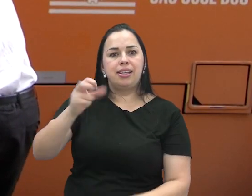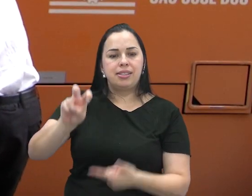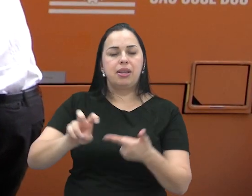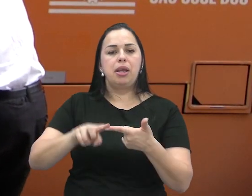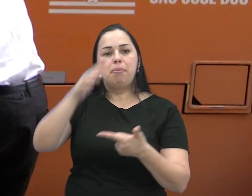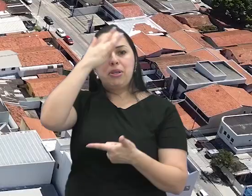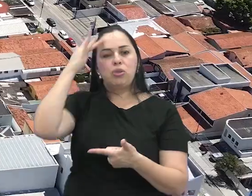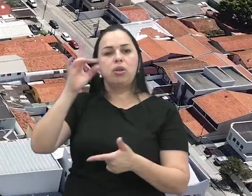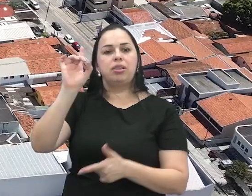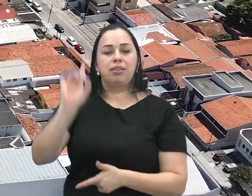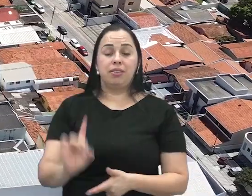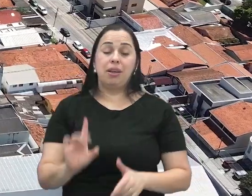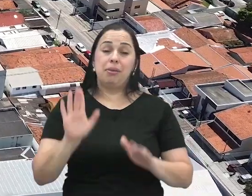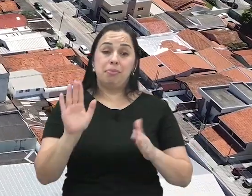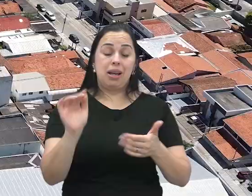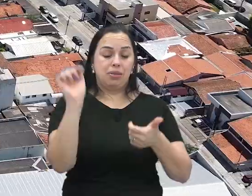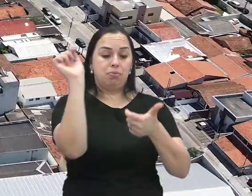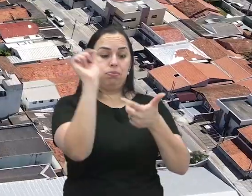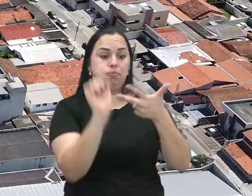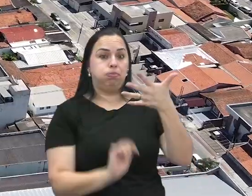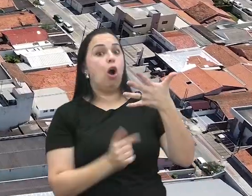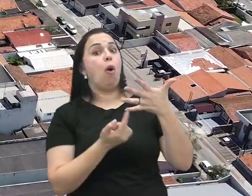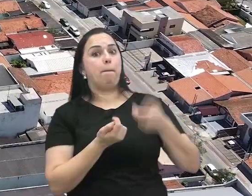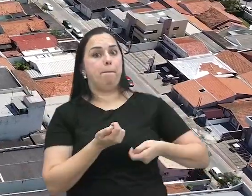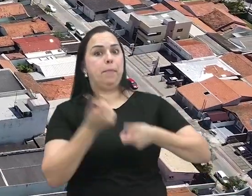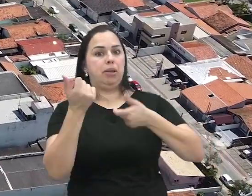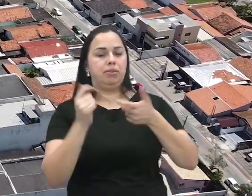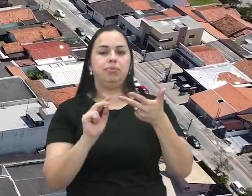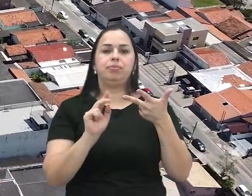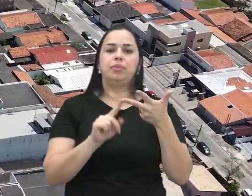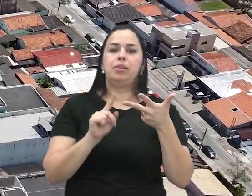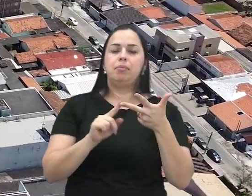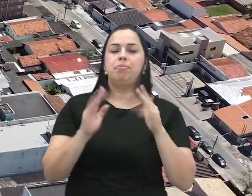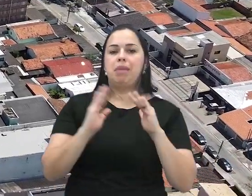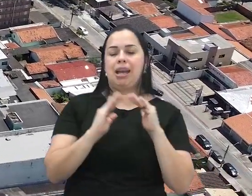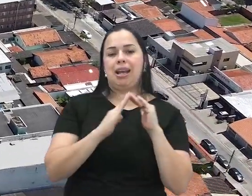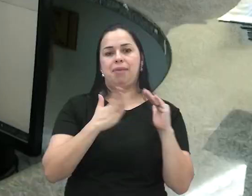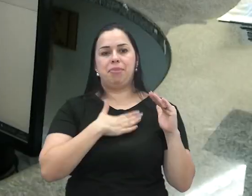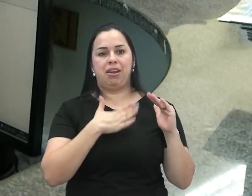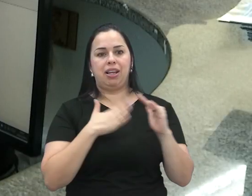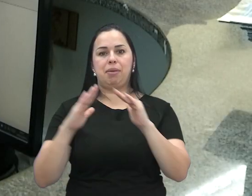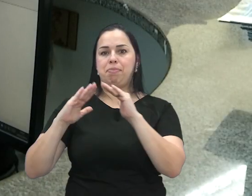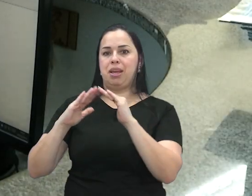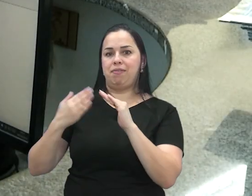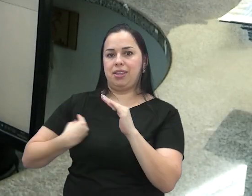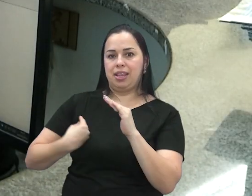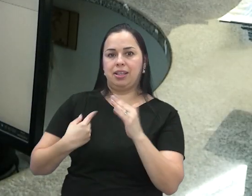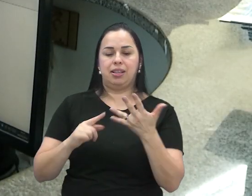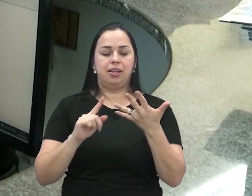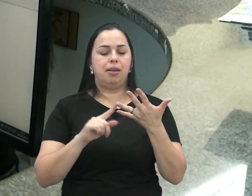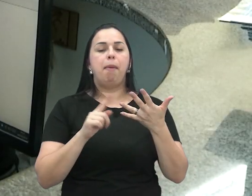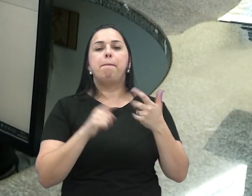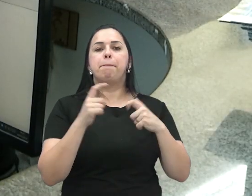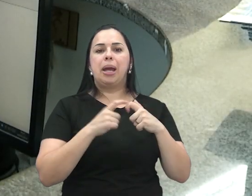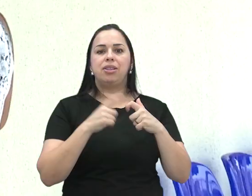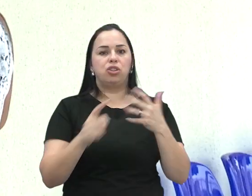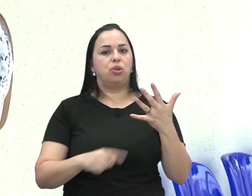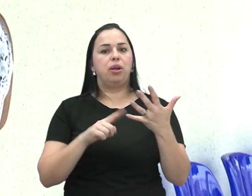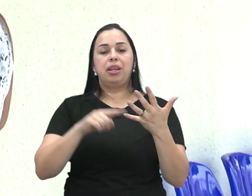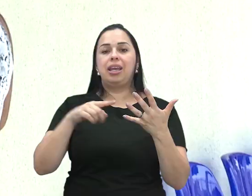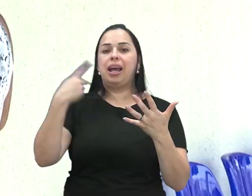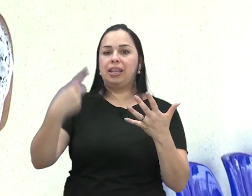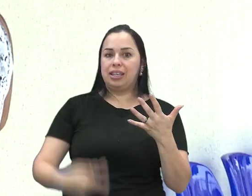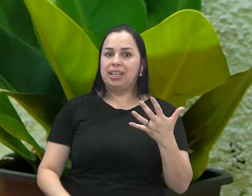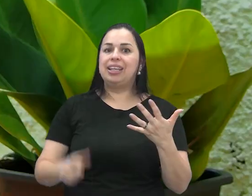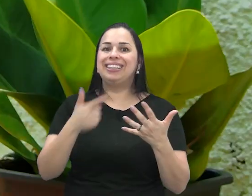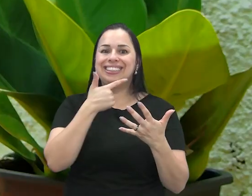com deficiência. Mas a lista ainda é grande, conta com nomes como Minha Casa Minha Vida, Mais Médicos, Brasil Sorridente e